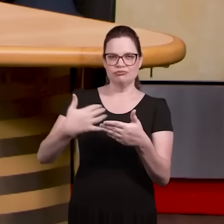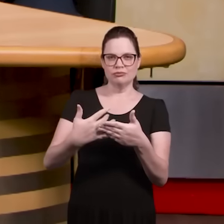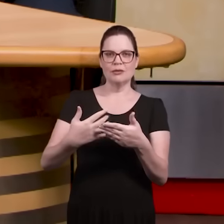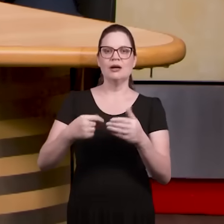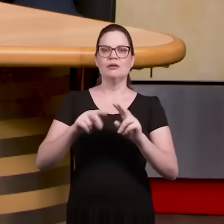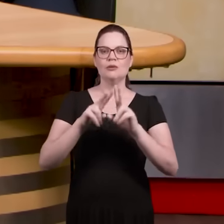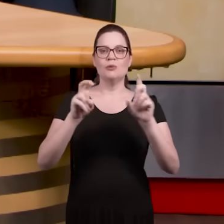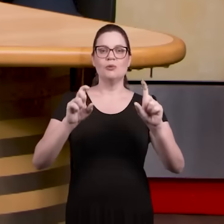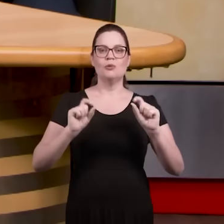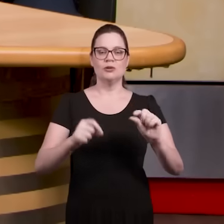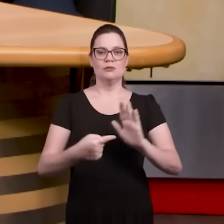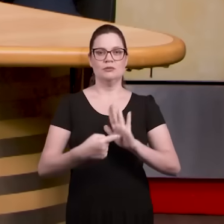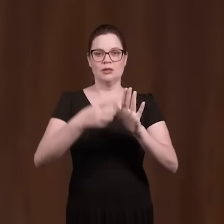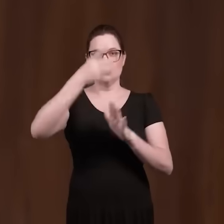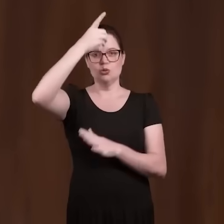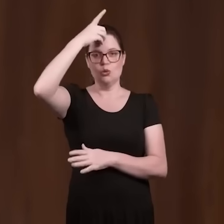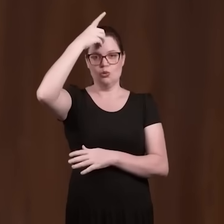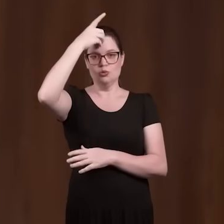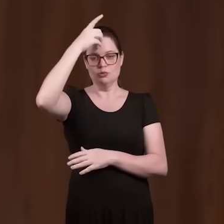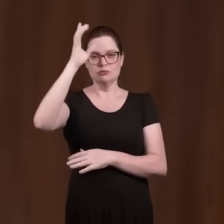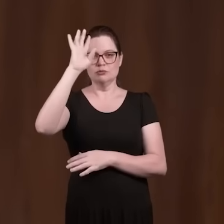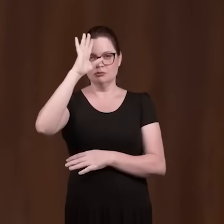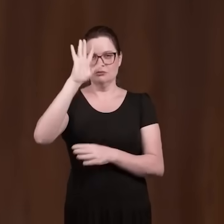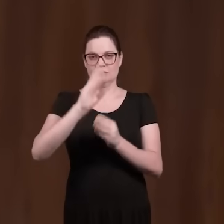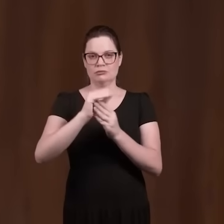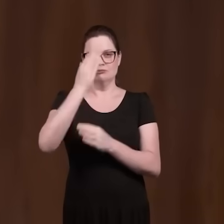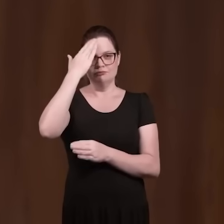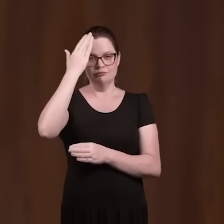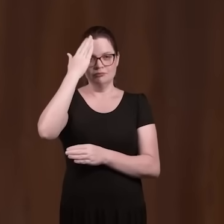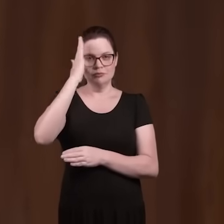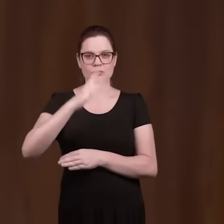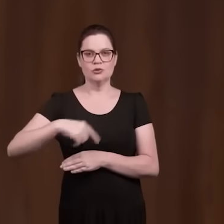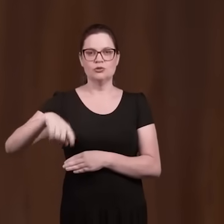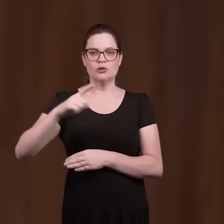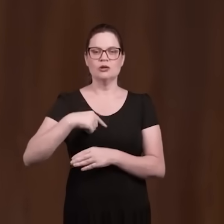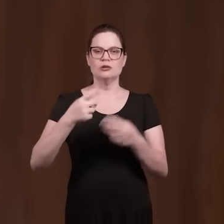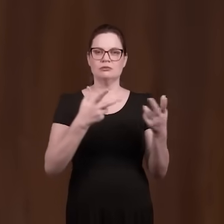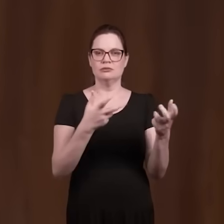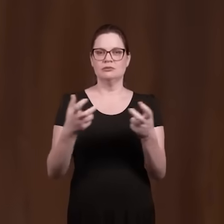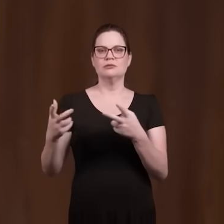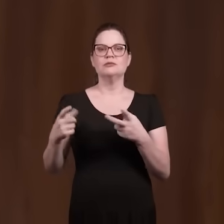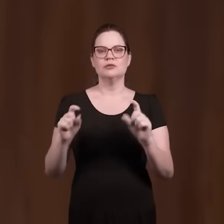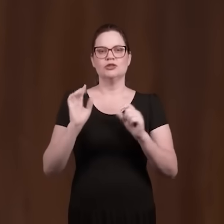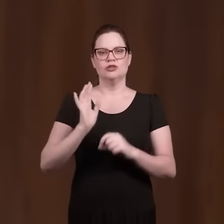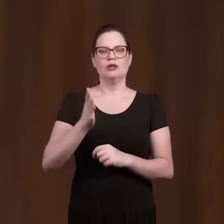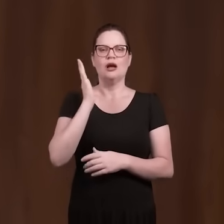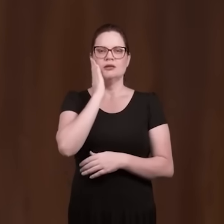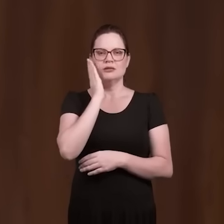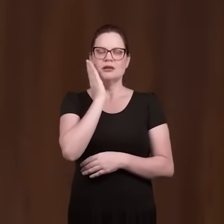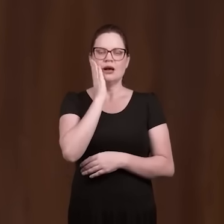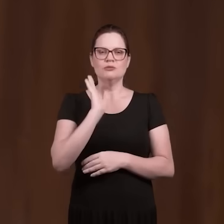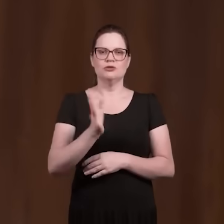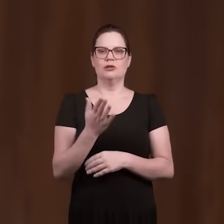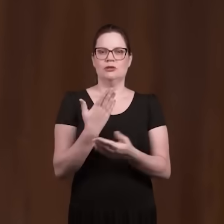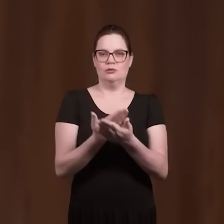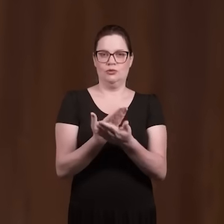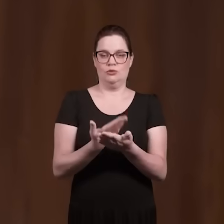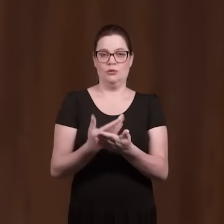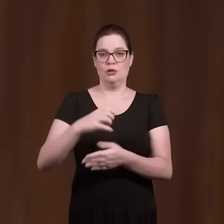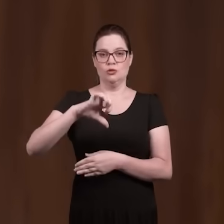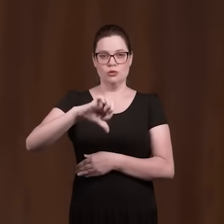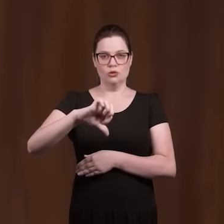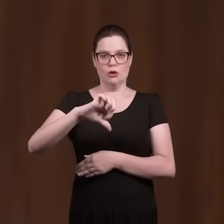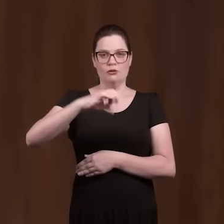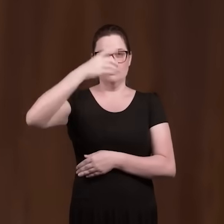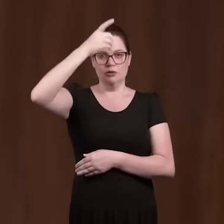falando sobre dons espirituais, claro, todos sabem na igreja, temos visto isso nos nossos manaenses, são 9 dons espirituais.